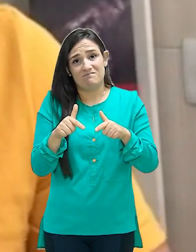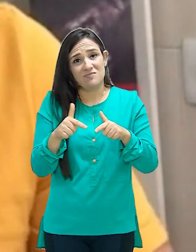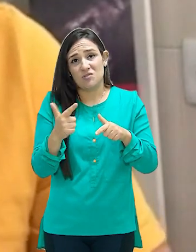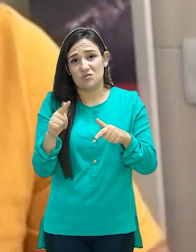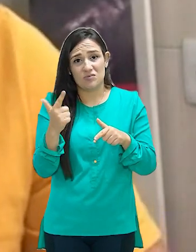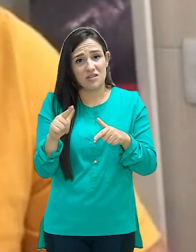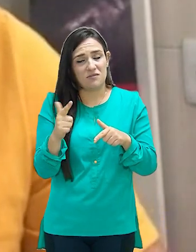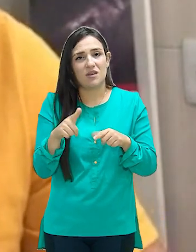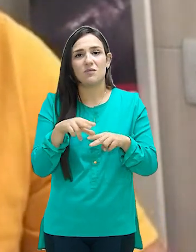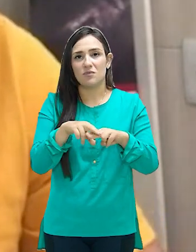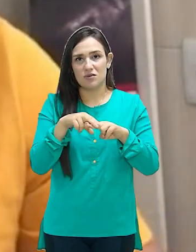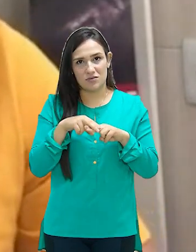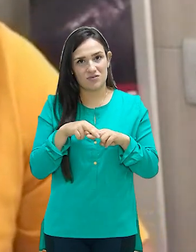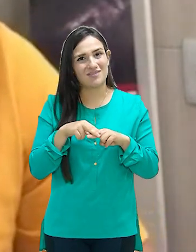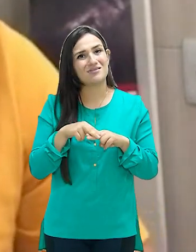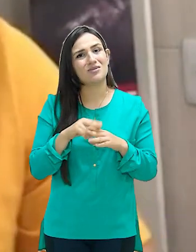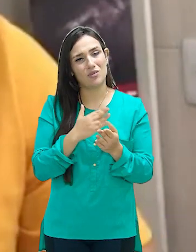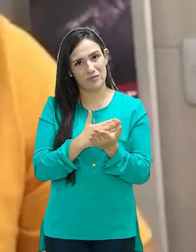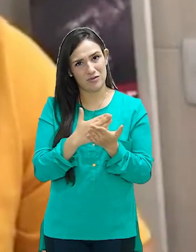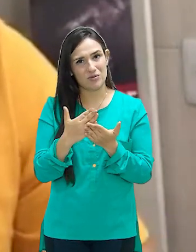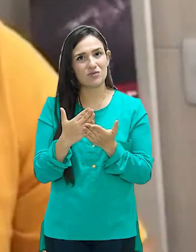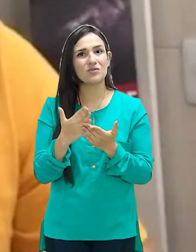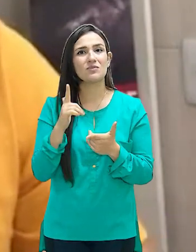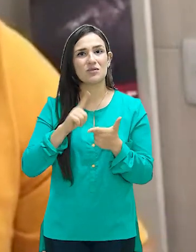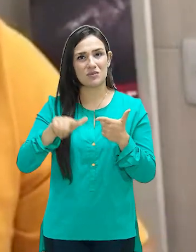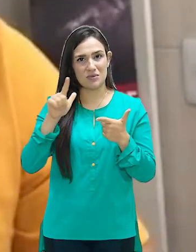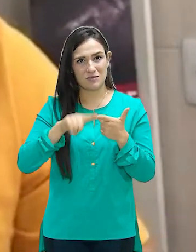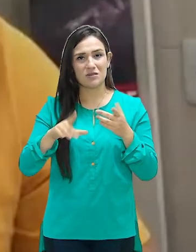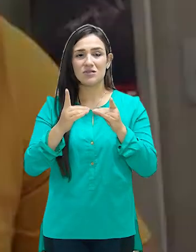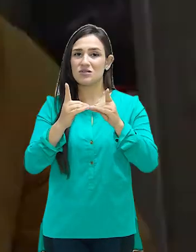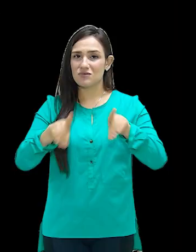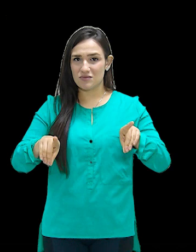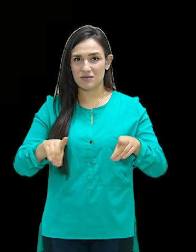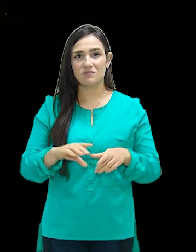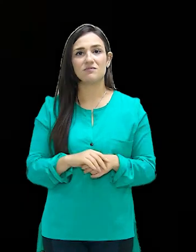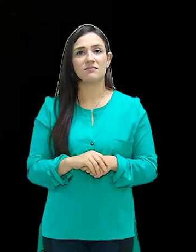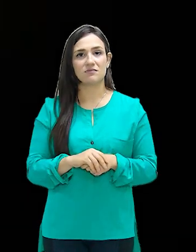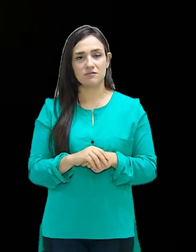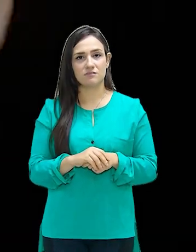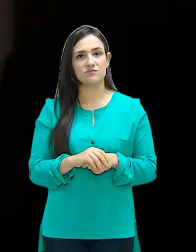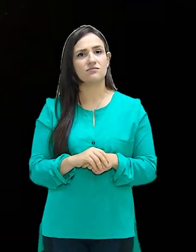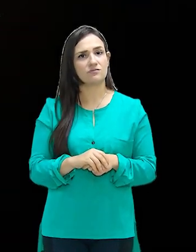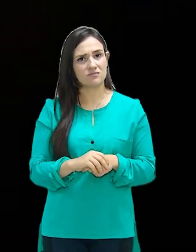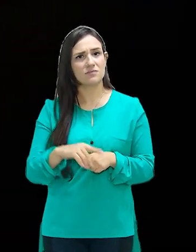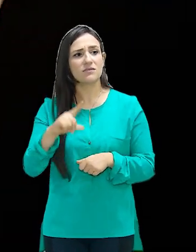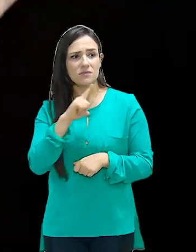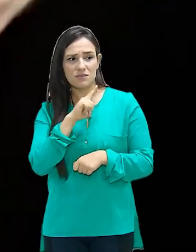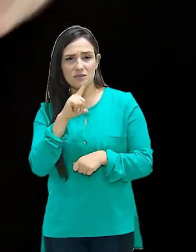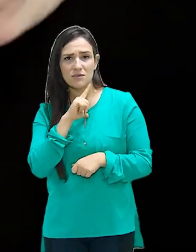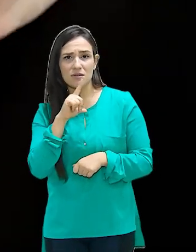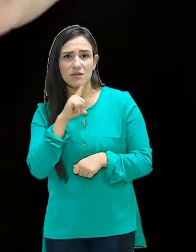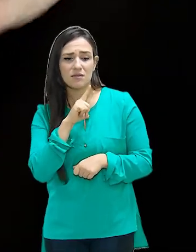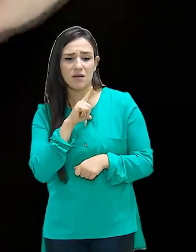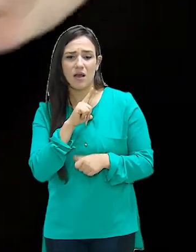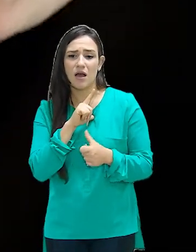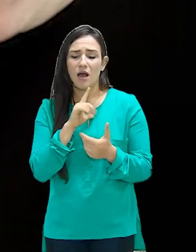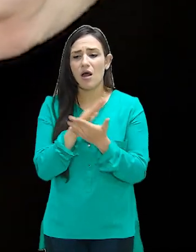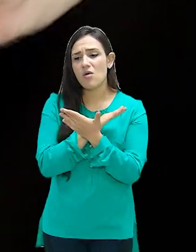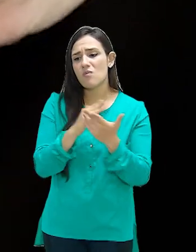Eu diria que isso foi essencial e foi primordial para a escolha que nós tomamos. Pequenas situações do dia a dia tornaram o